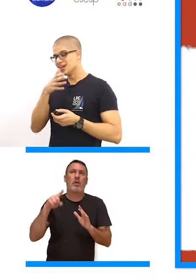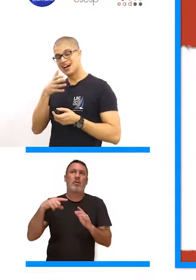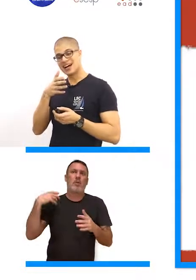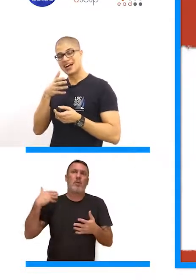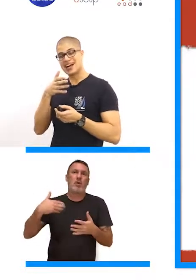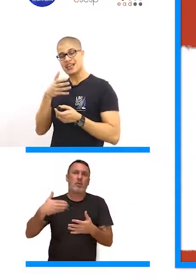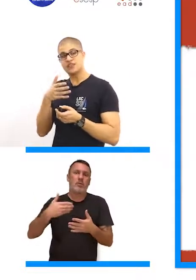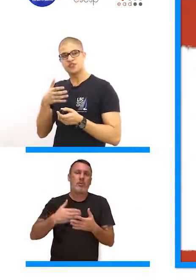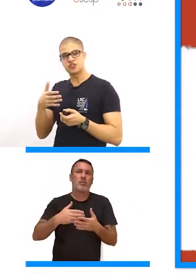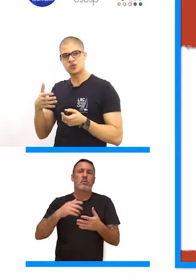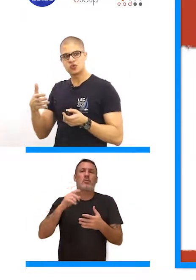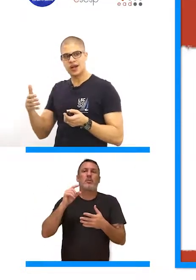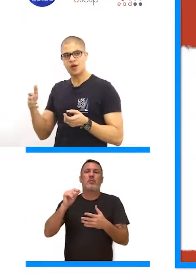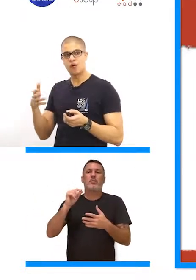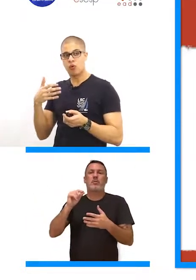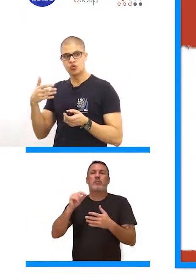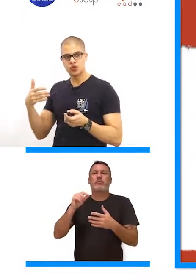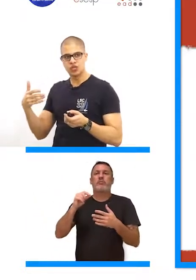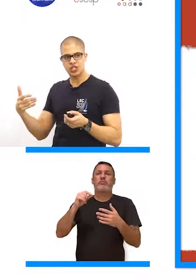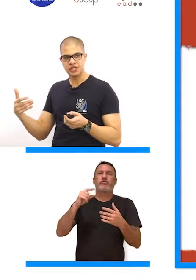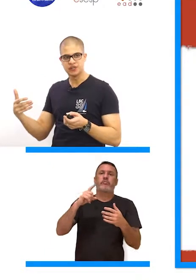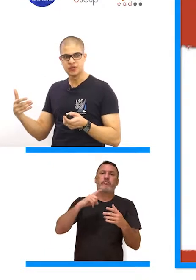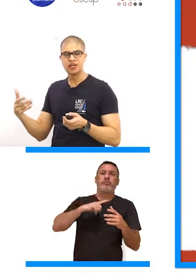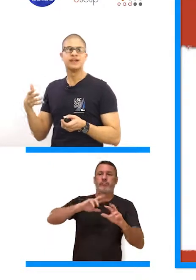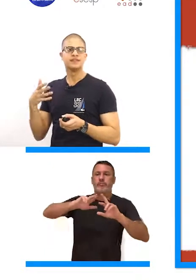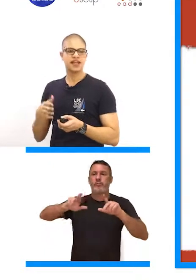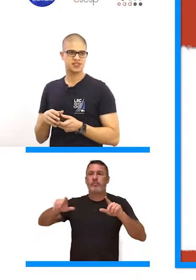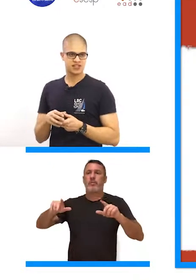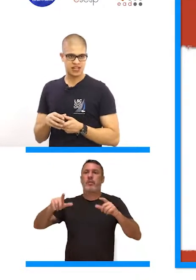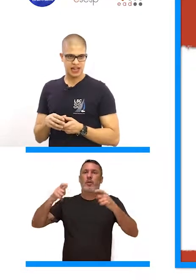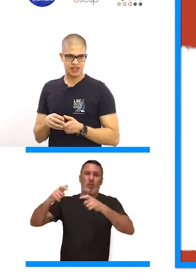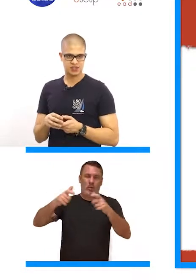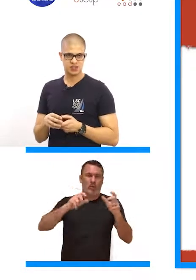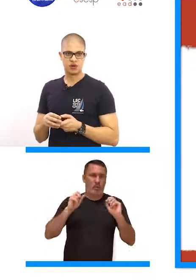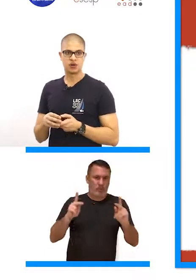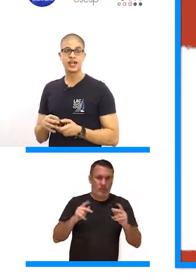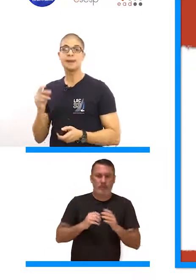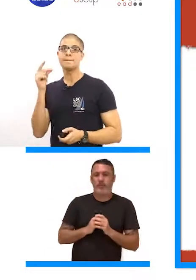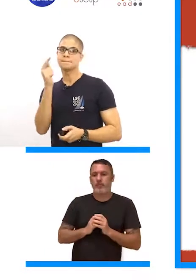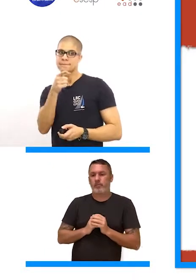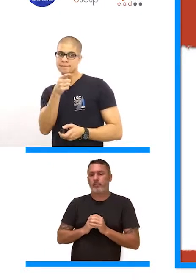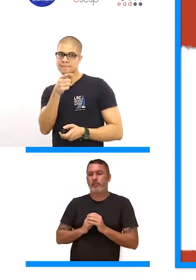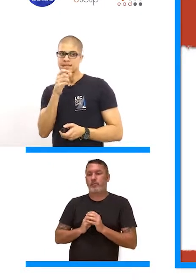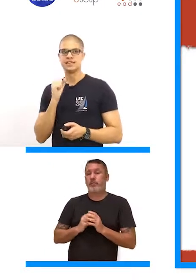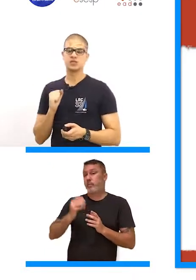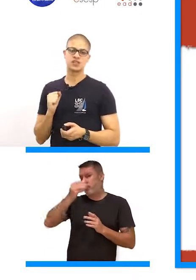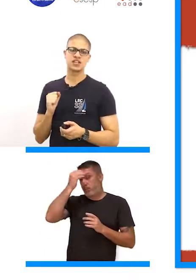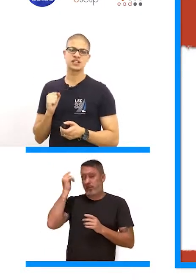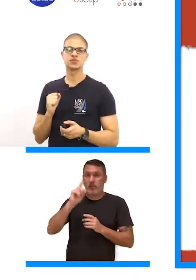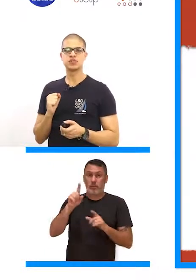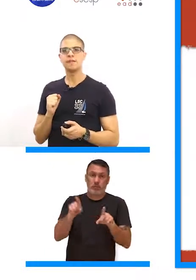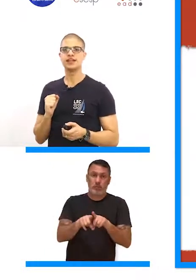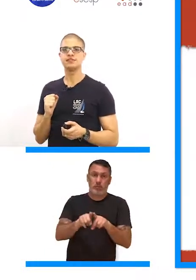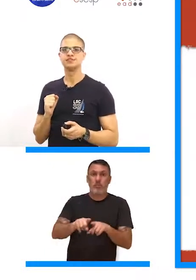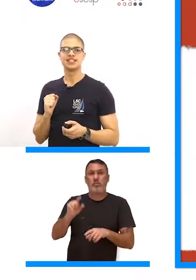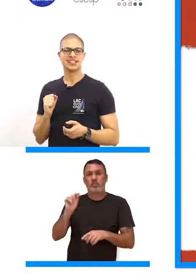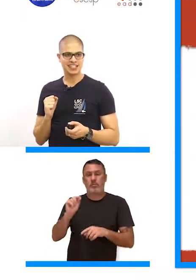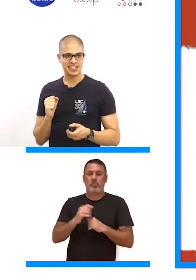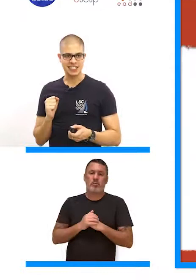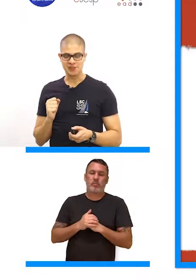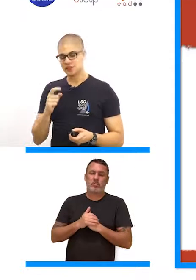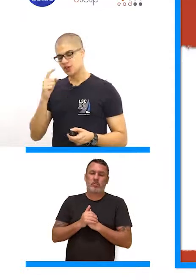processo infraestrutural, construtivo dessas áreas, ok? Não se esqueçam